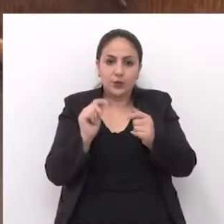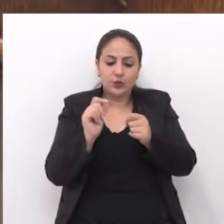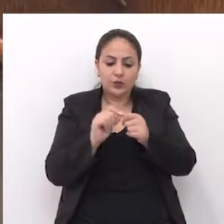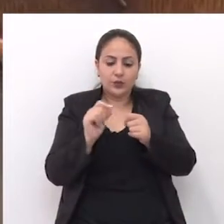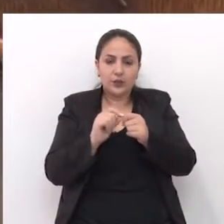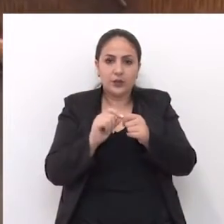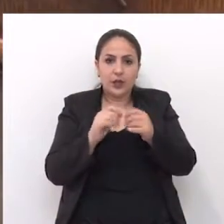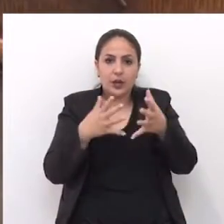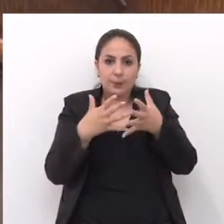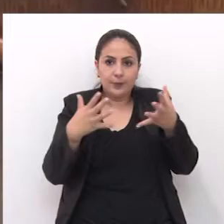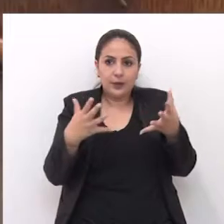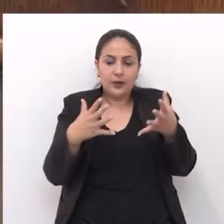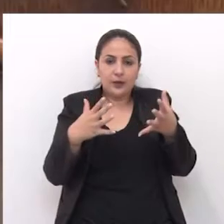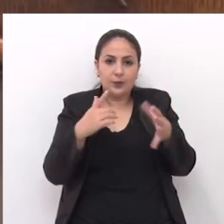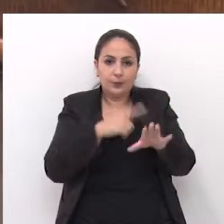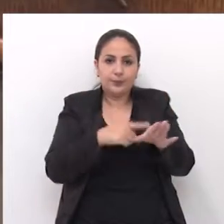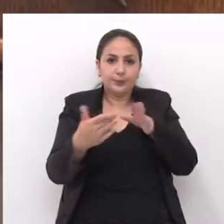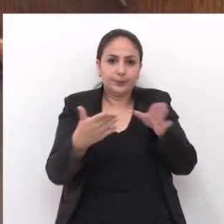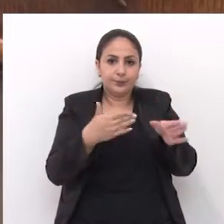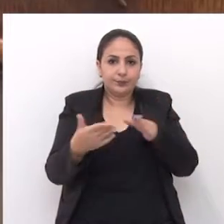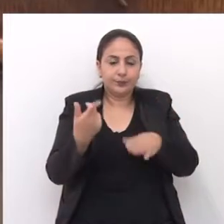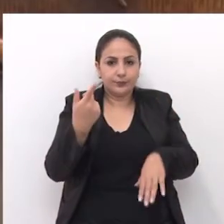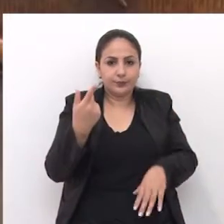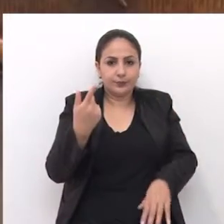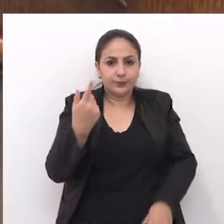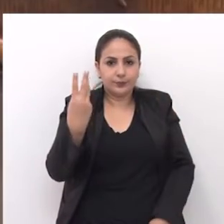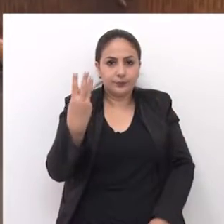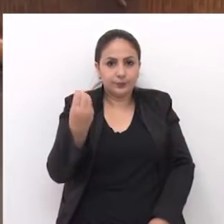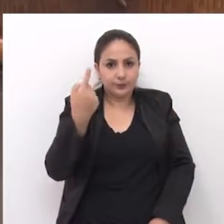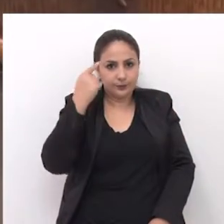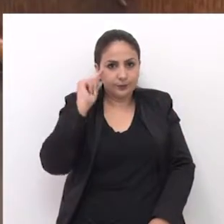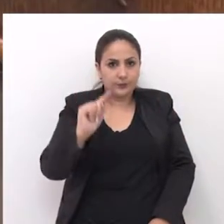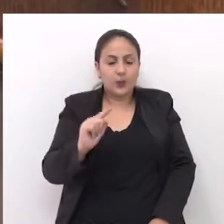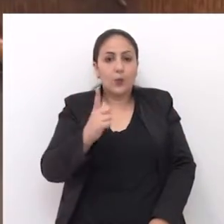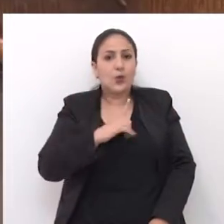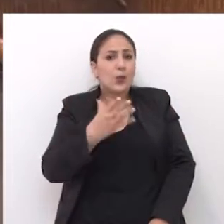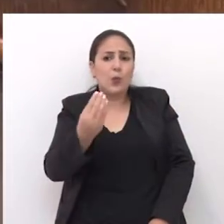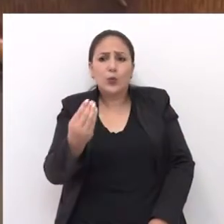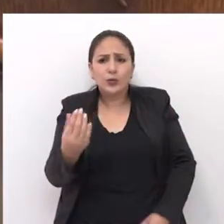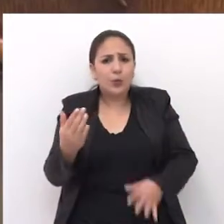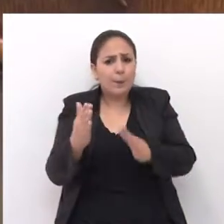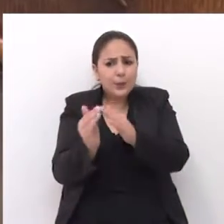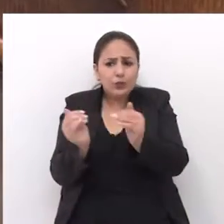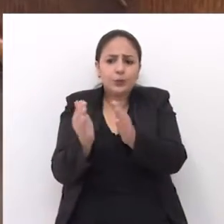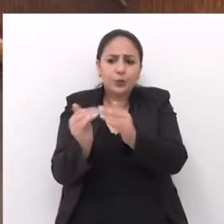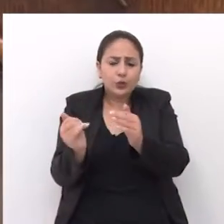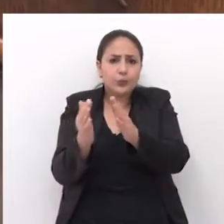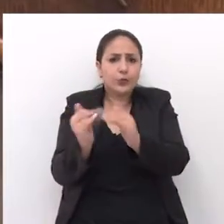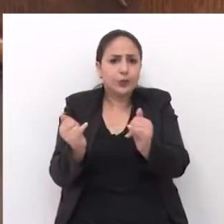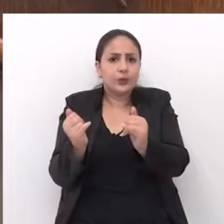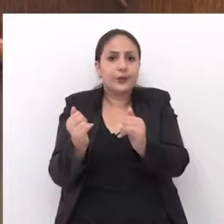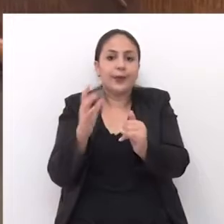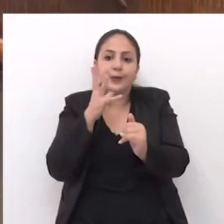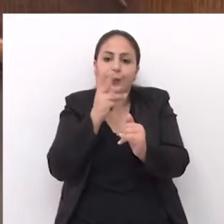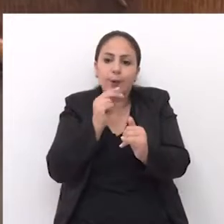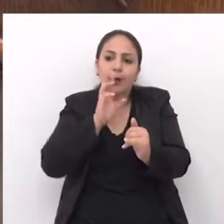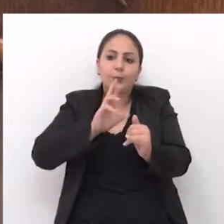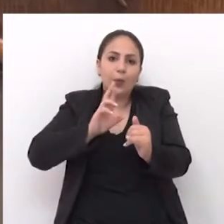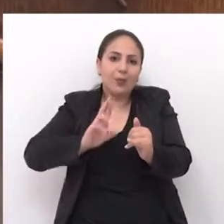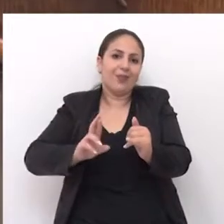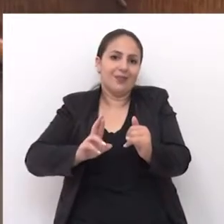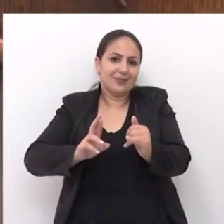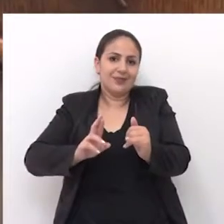a solicitação que se pretende é ampliar esse prazo para 30 dias, tendo em vista o volume de pedidos de informação encaminhado pelos